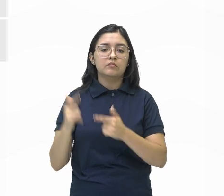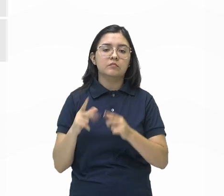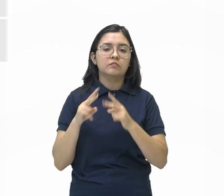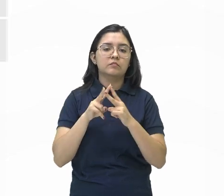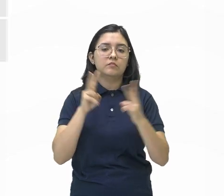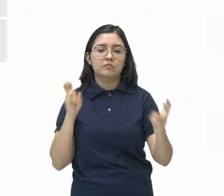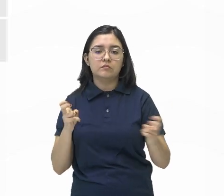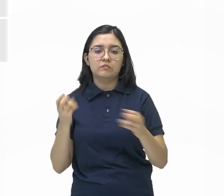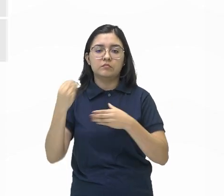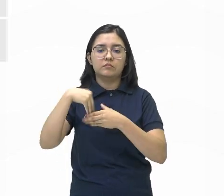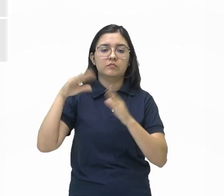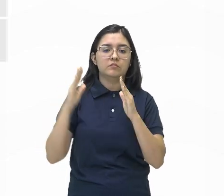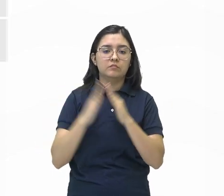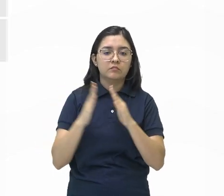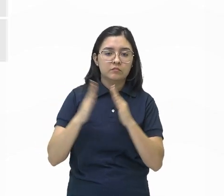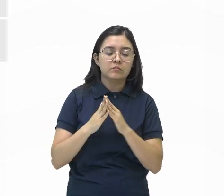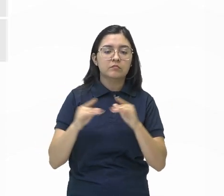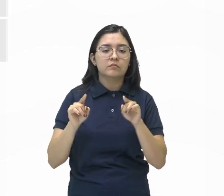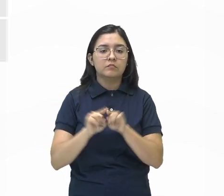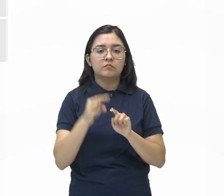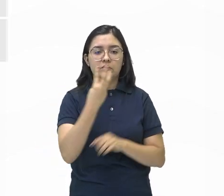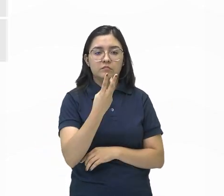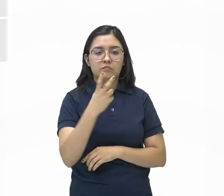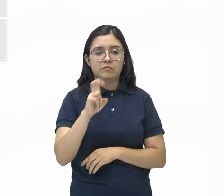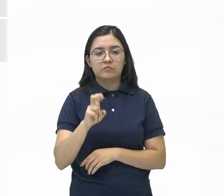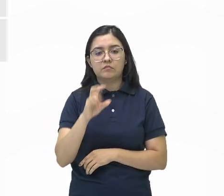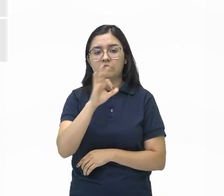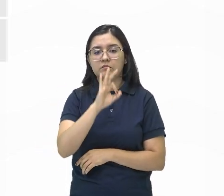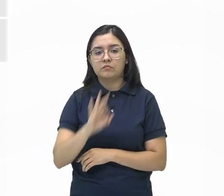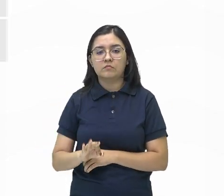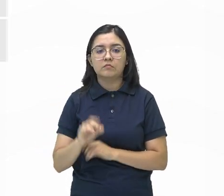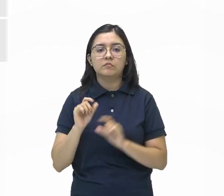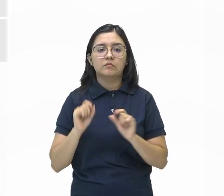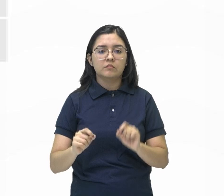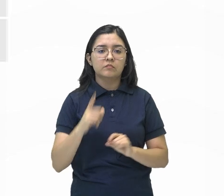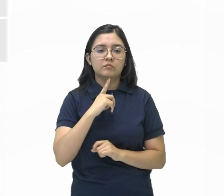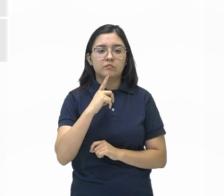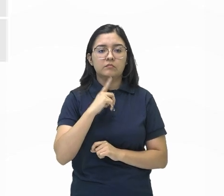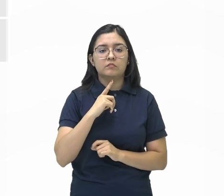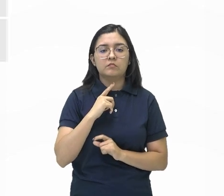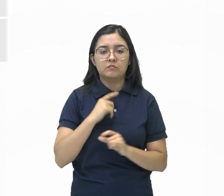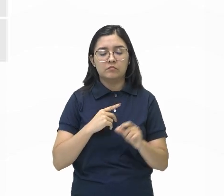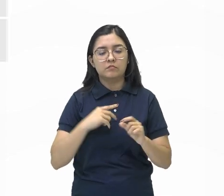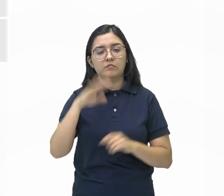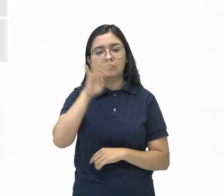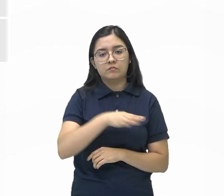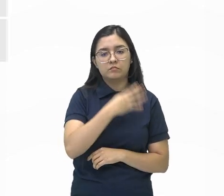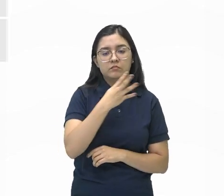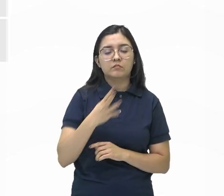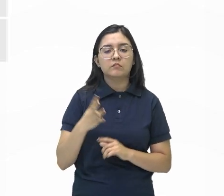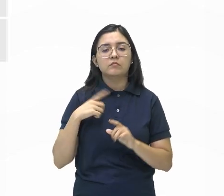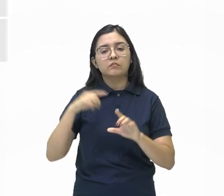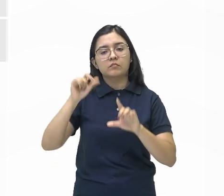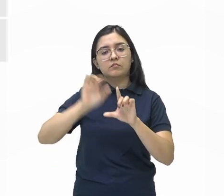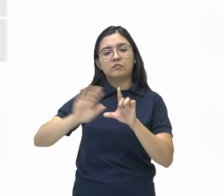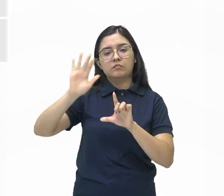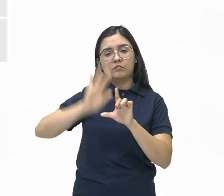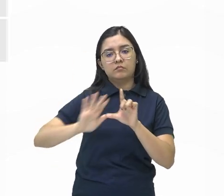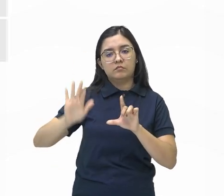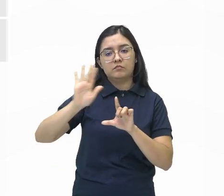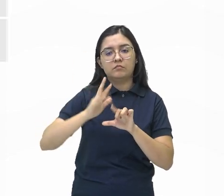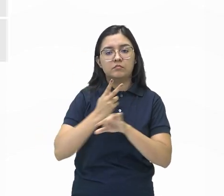distância, em casa. Ó. 35% já trabalha com plataforma de busca, né? Então, para você ver que